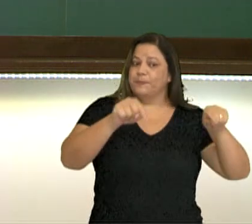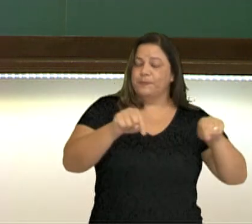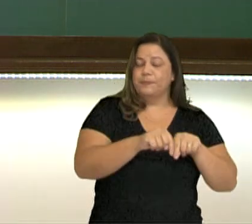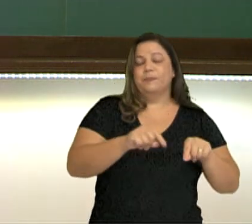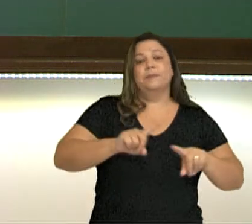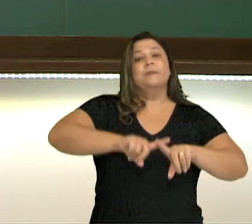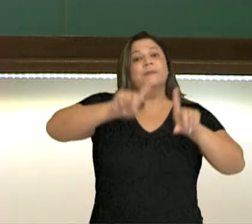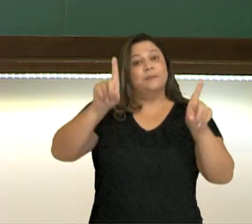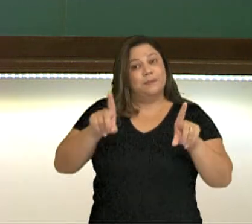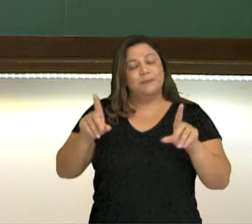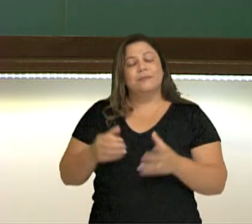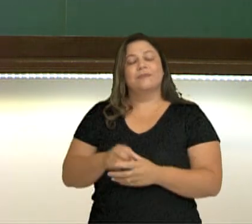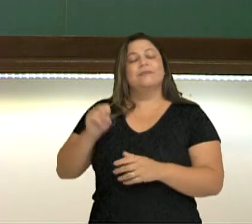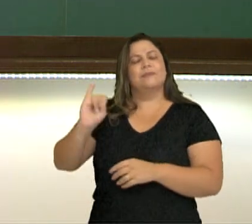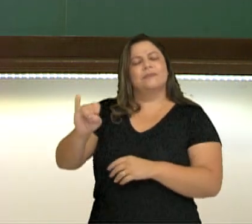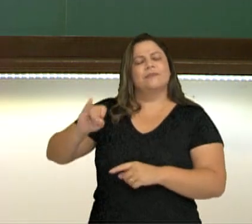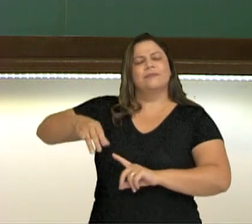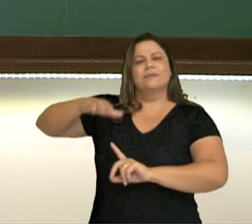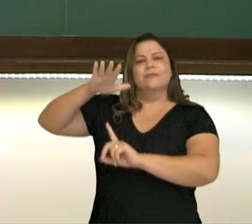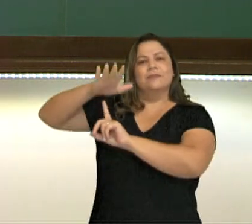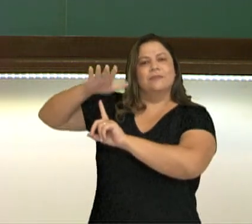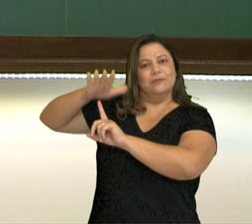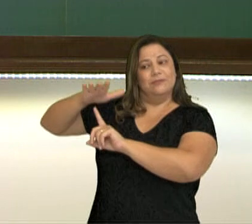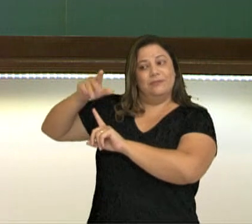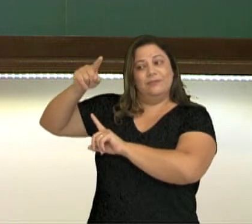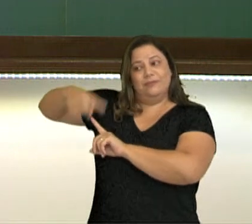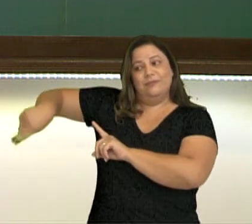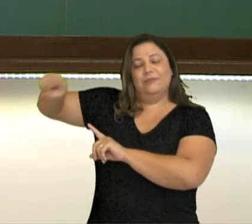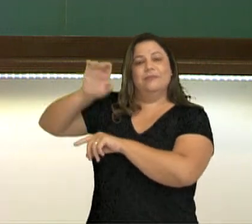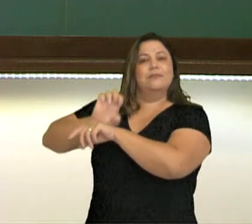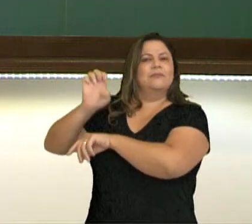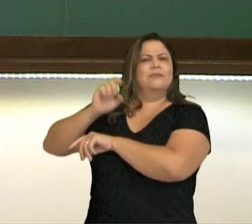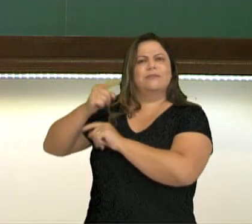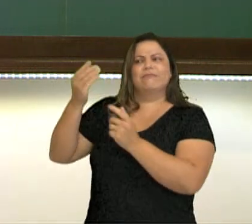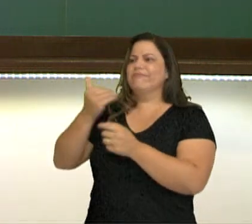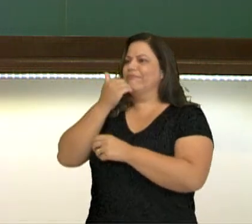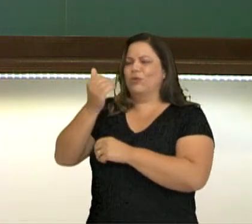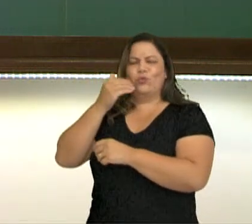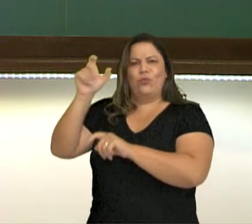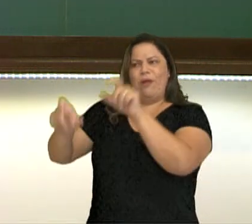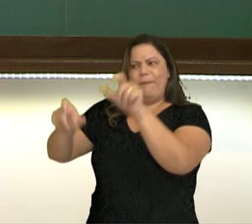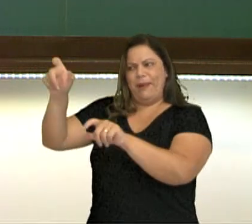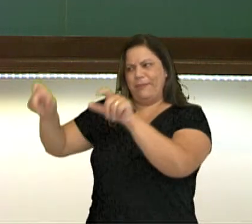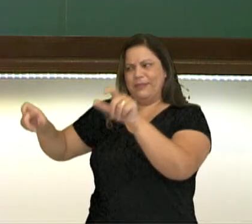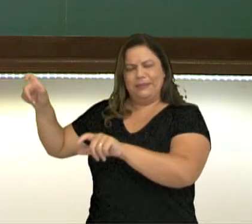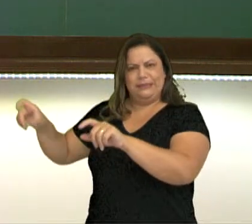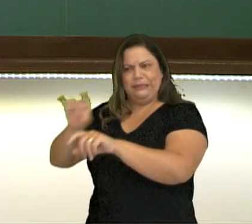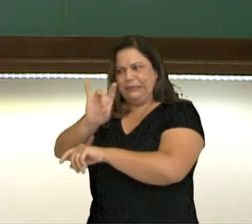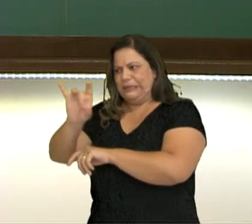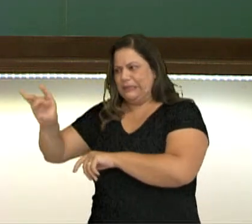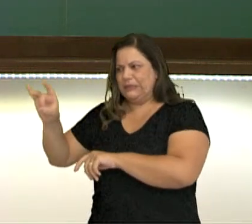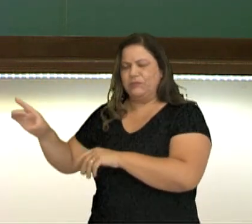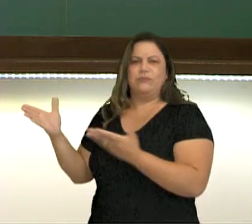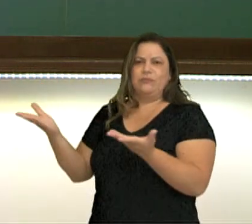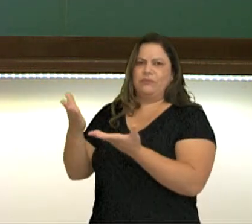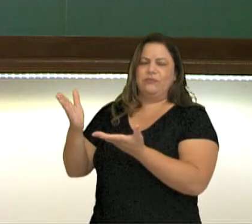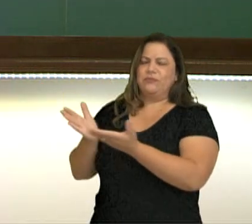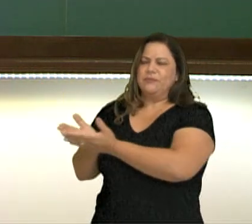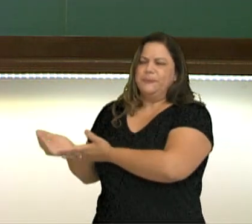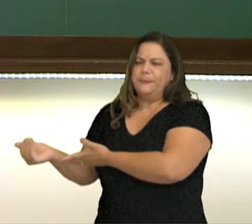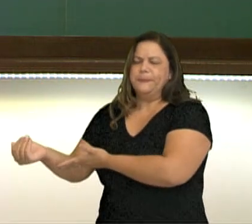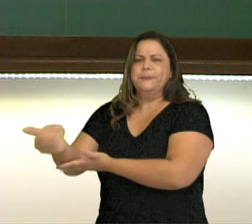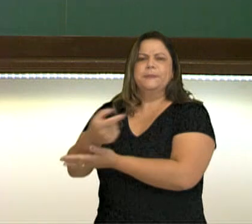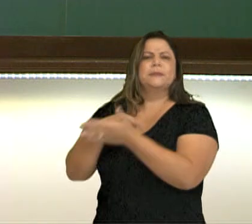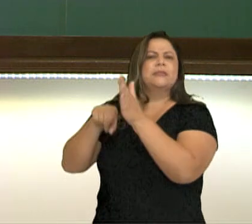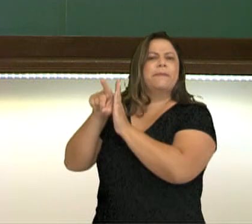se eu for fazer essa mesma pesquisa no estado do Paraná, eu não vou conseguir falar com cada paranaense. Então, o que eu vou ter que fazer? Retirar uma